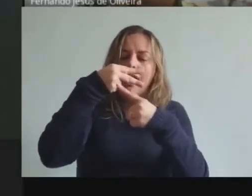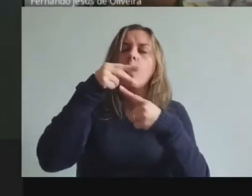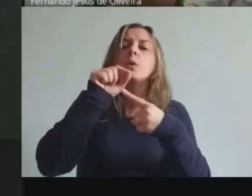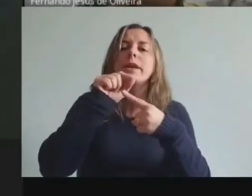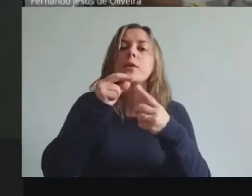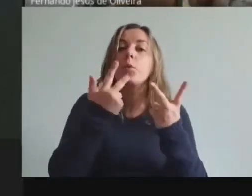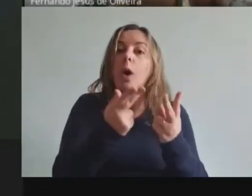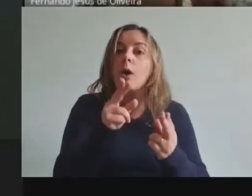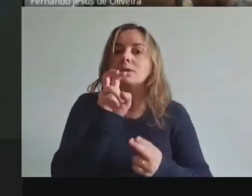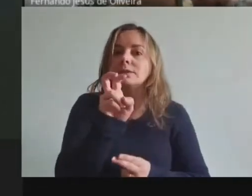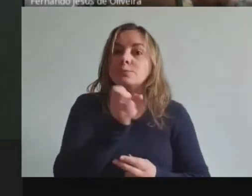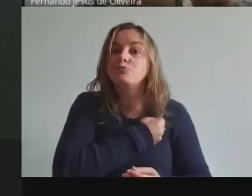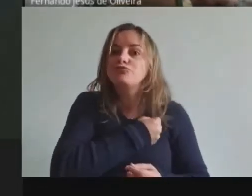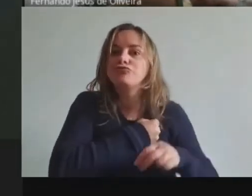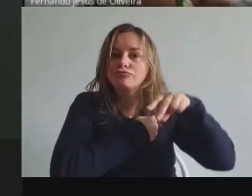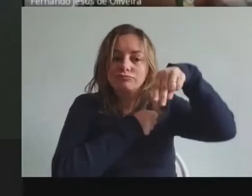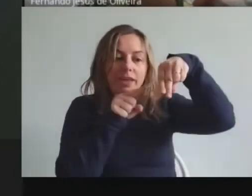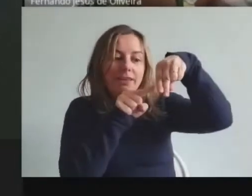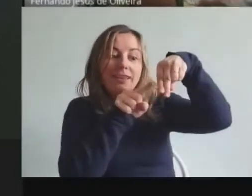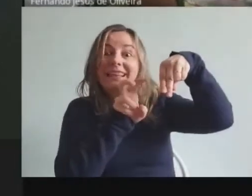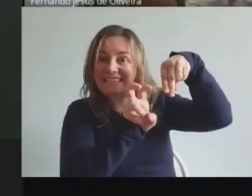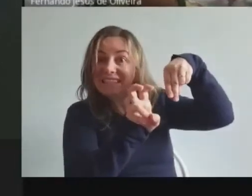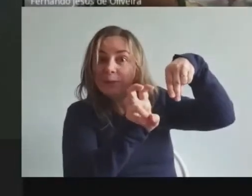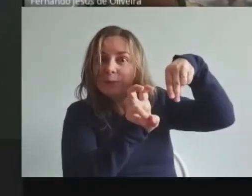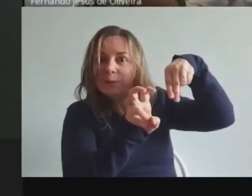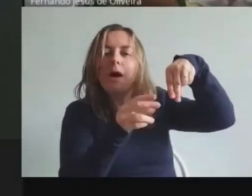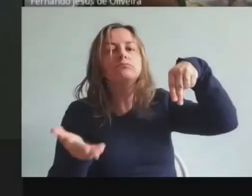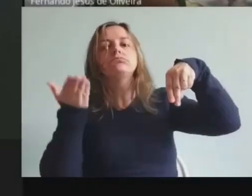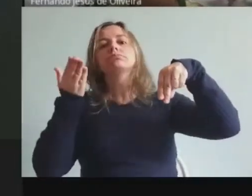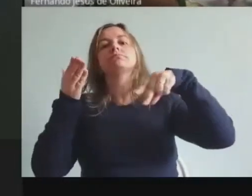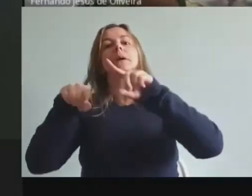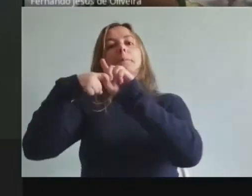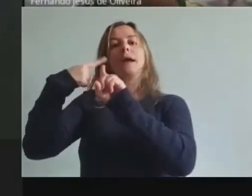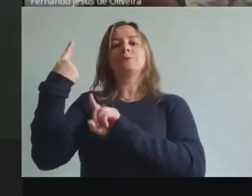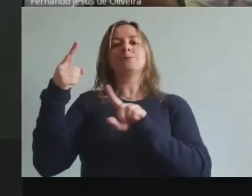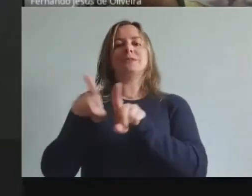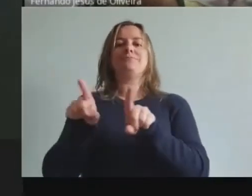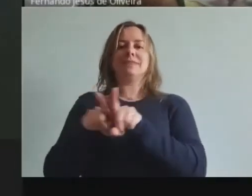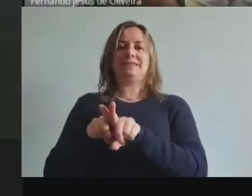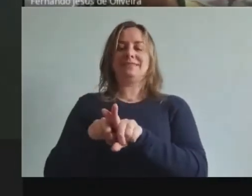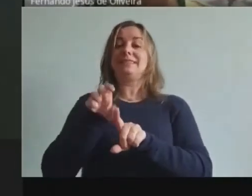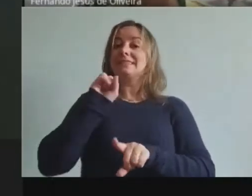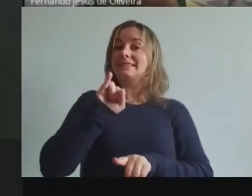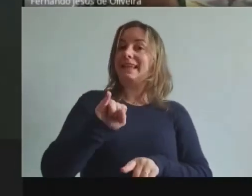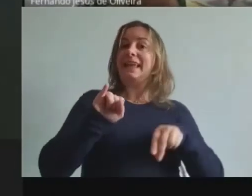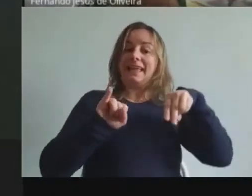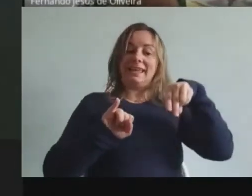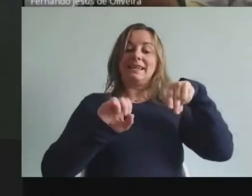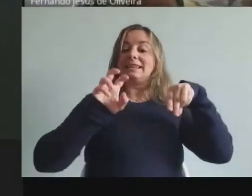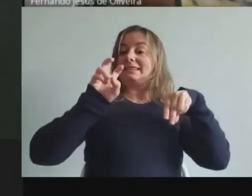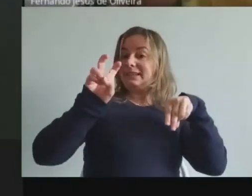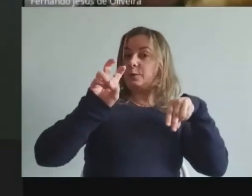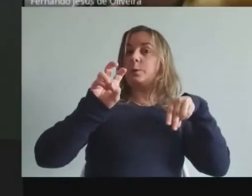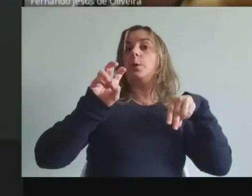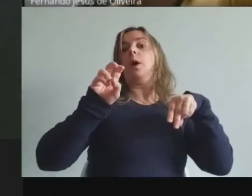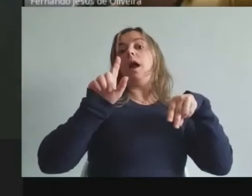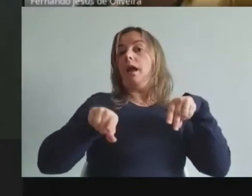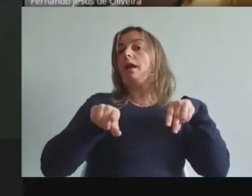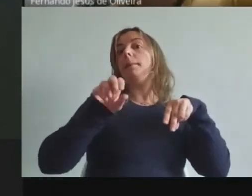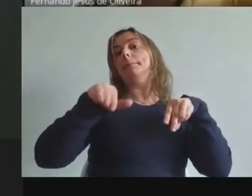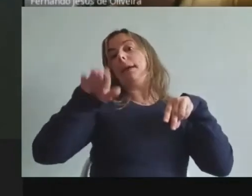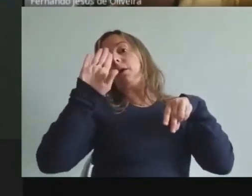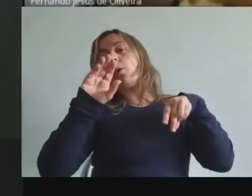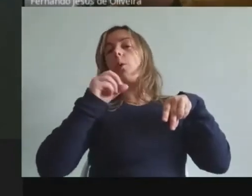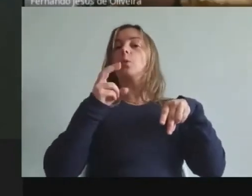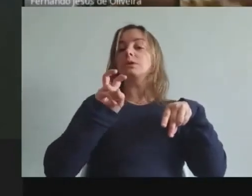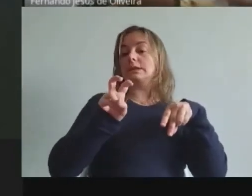Igual a 5, a gente arredonda para cima também, tá? Então, se for n maior ou igual a 5, a gente vai fazer isso